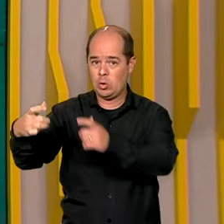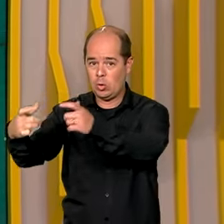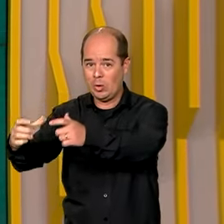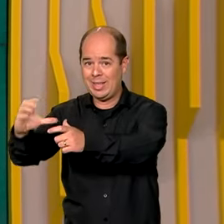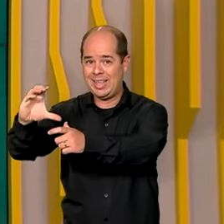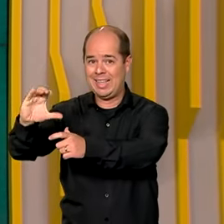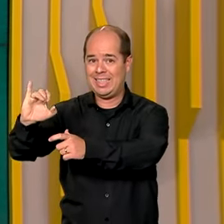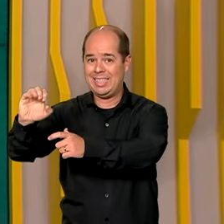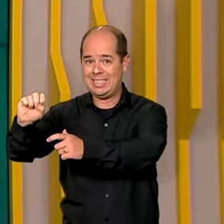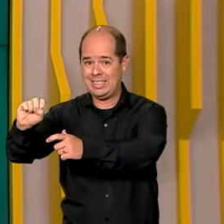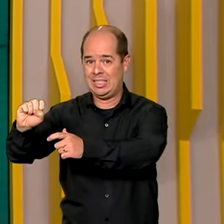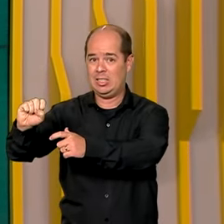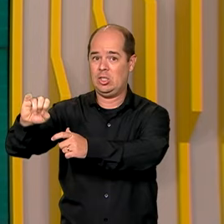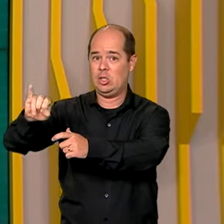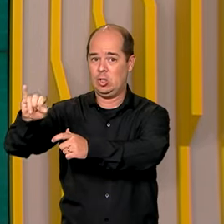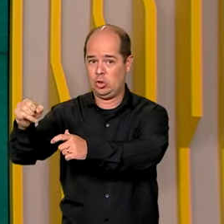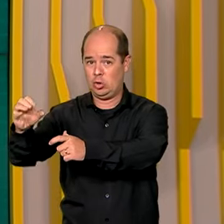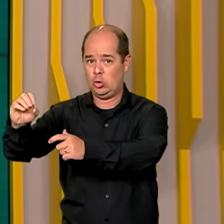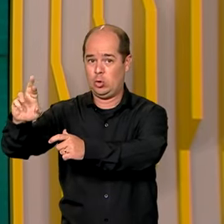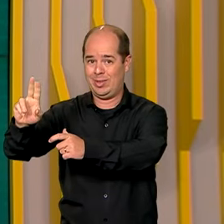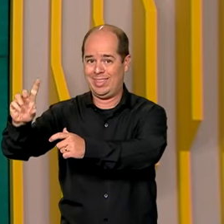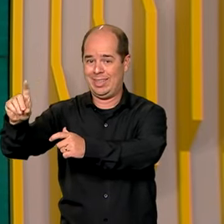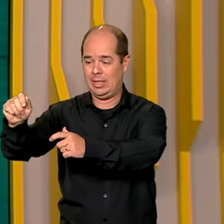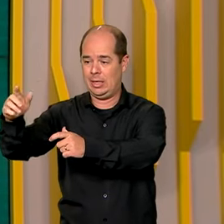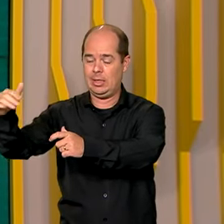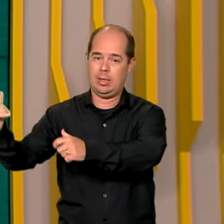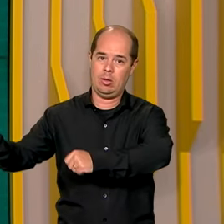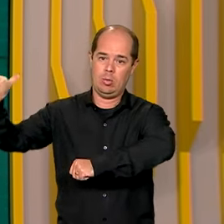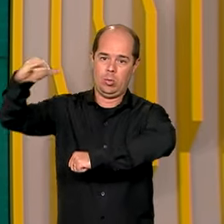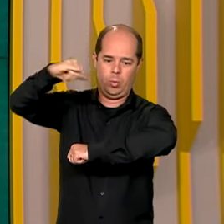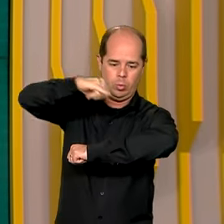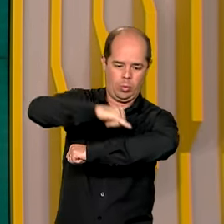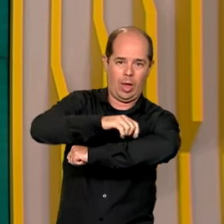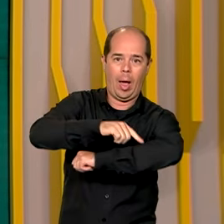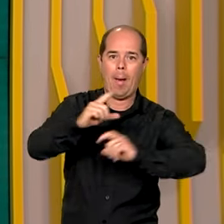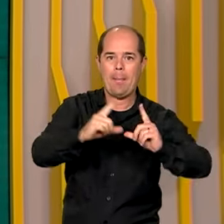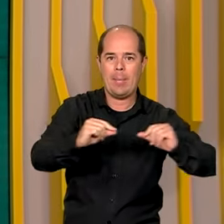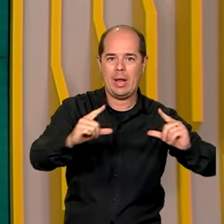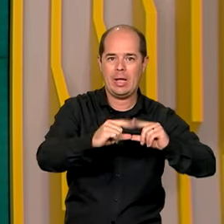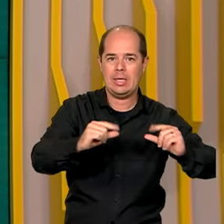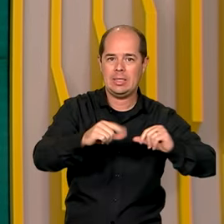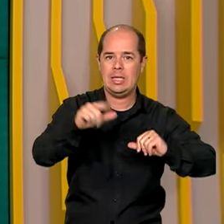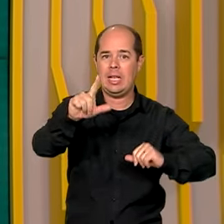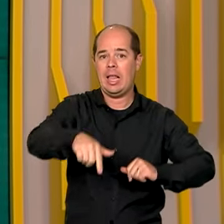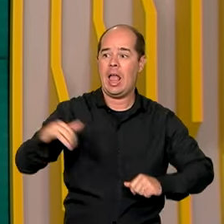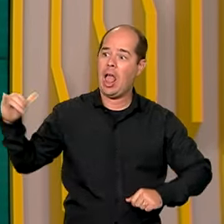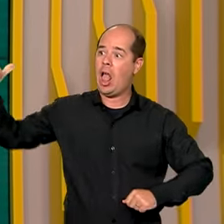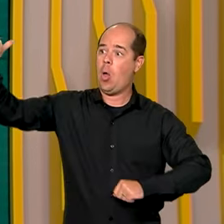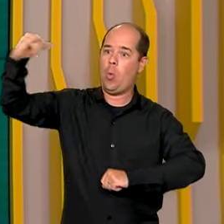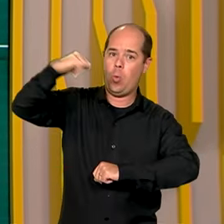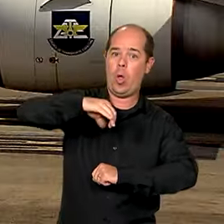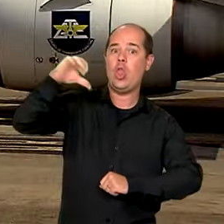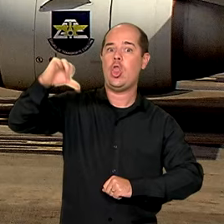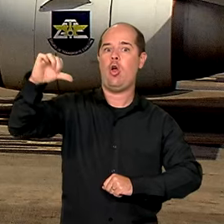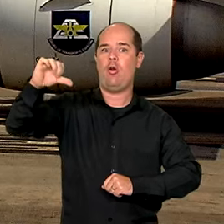manhã na base aérea de Brasília. Esse foi o nono voo da operação Voltando em Paz do governo